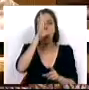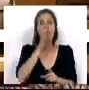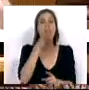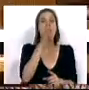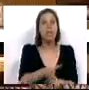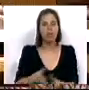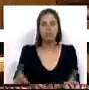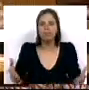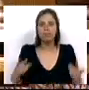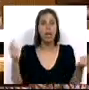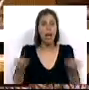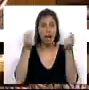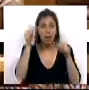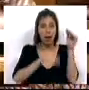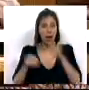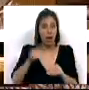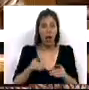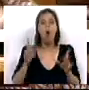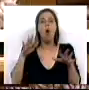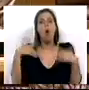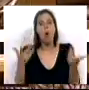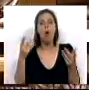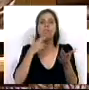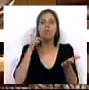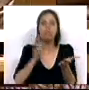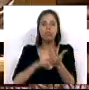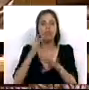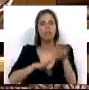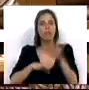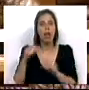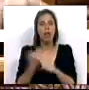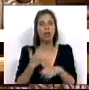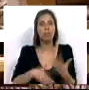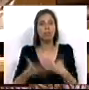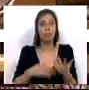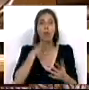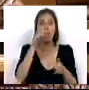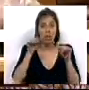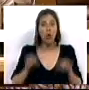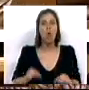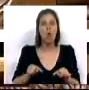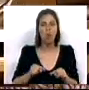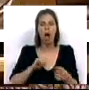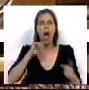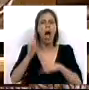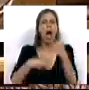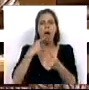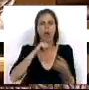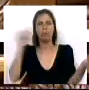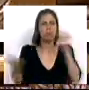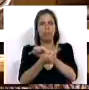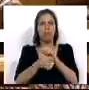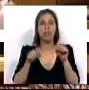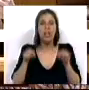Governo, nem em campanha eleitoral, nem em exercício de funções, porque o que dizem hoje, desdizem amanhã,